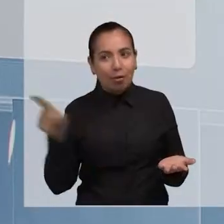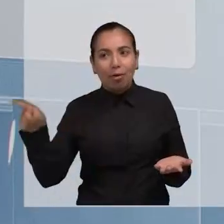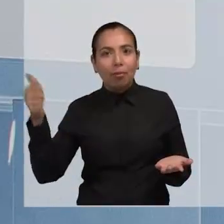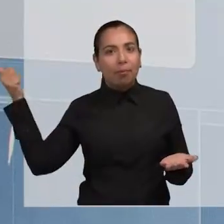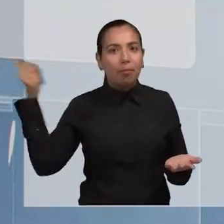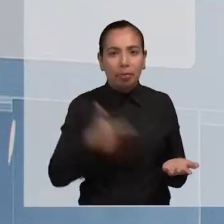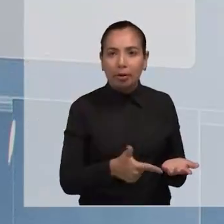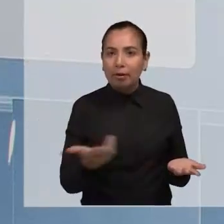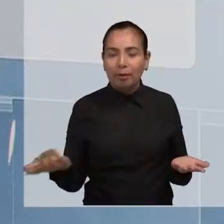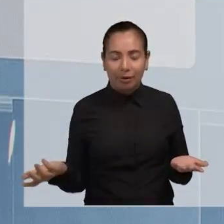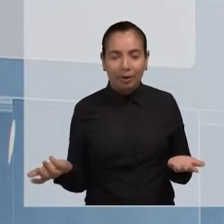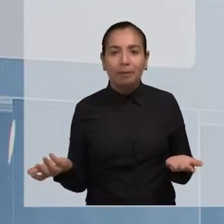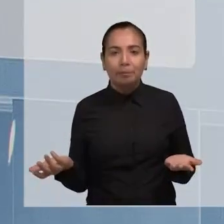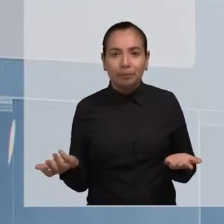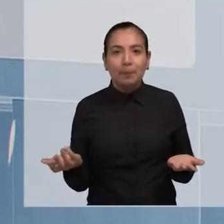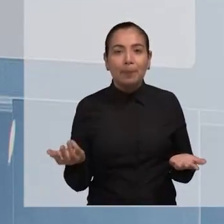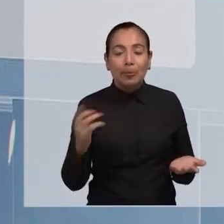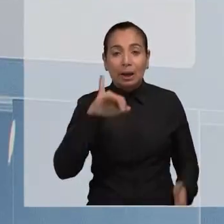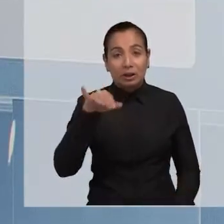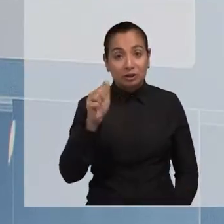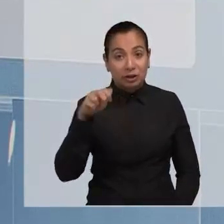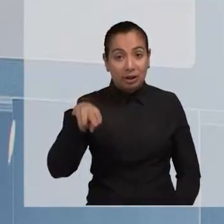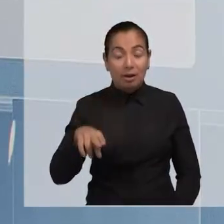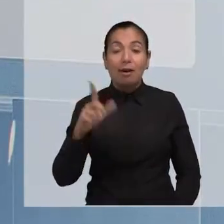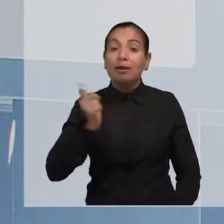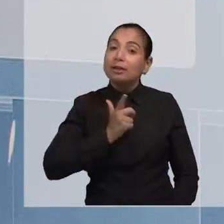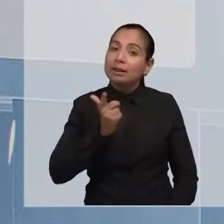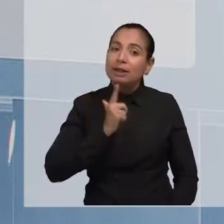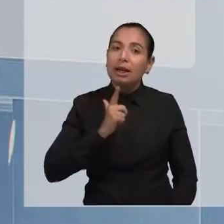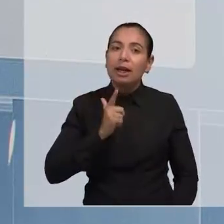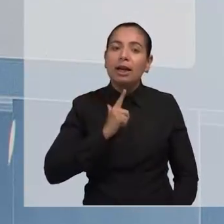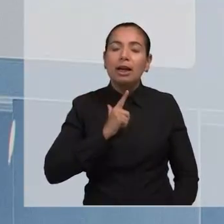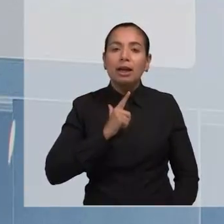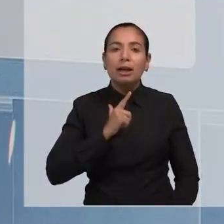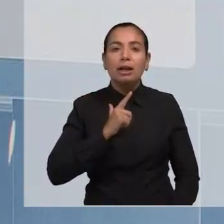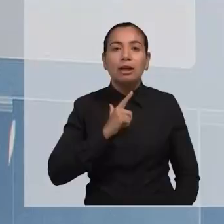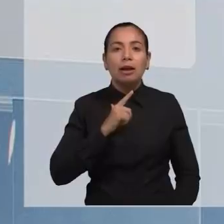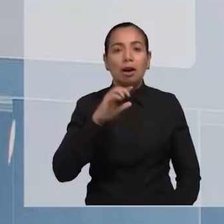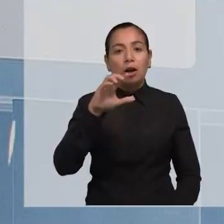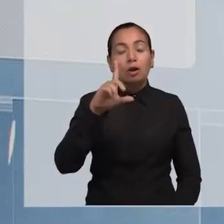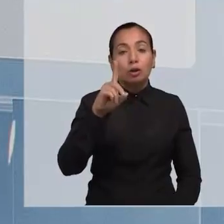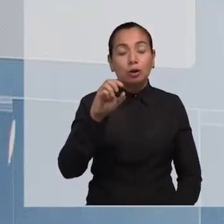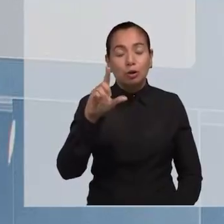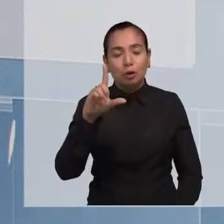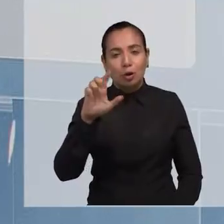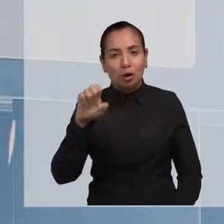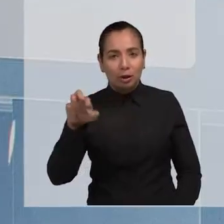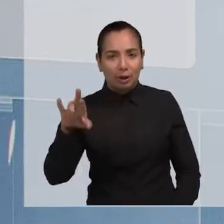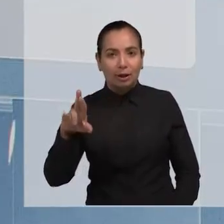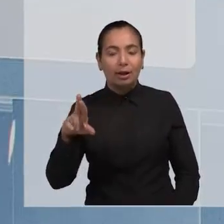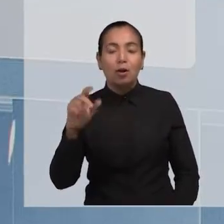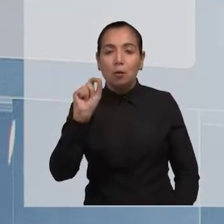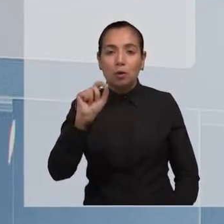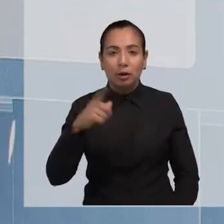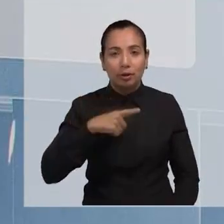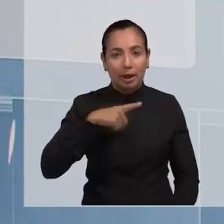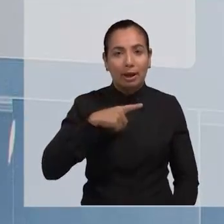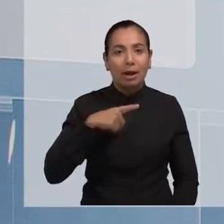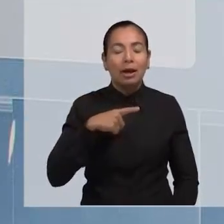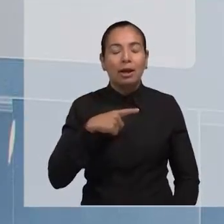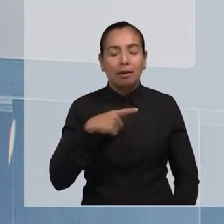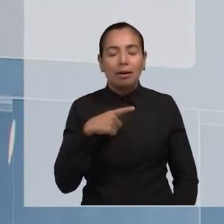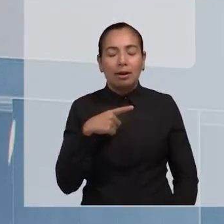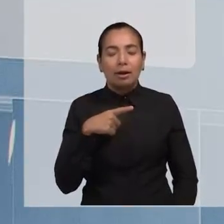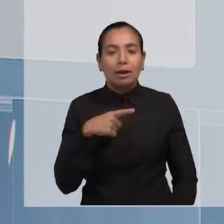é. E o Gianetti deixou a campanha do Dória. Esse economista ligado ao PSDB, ao Dória e